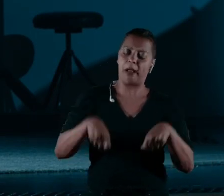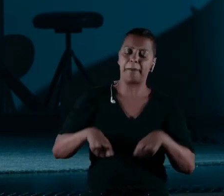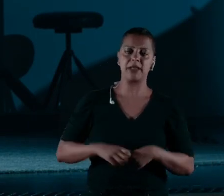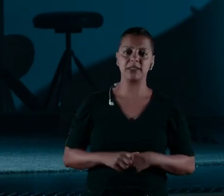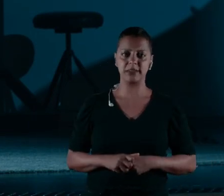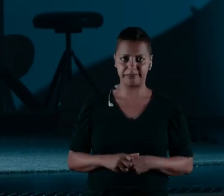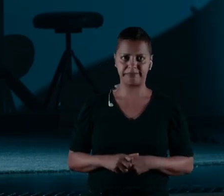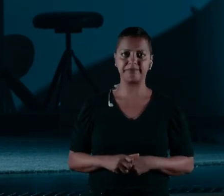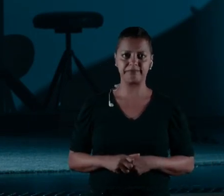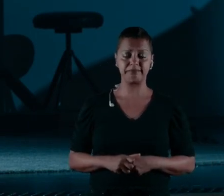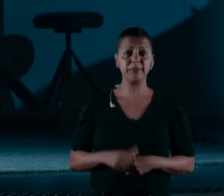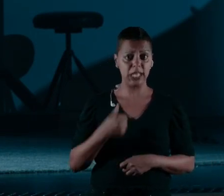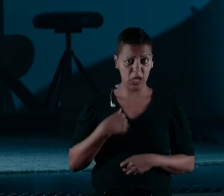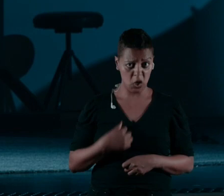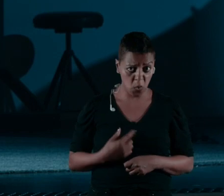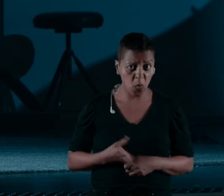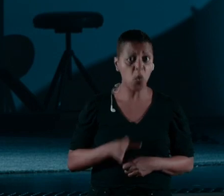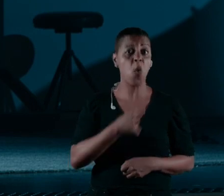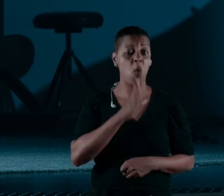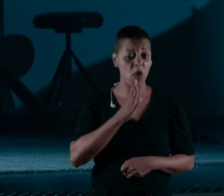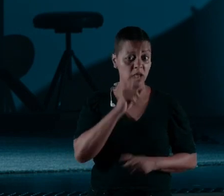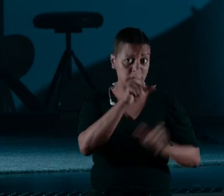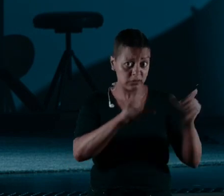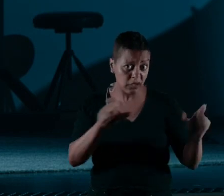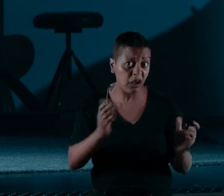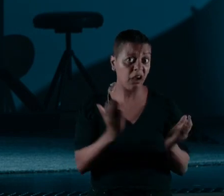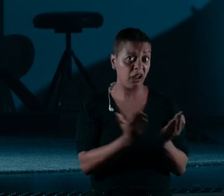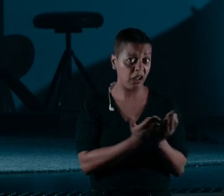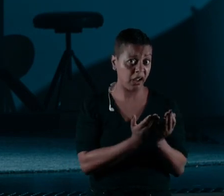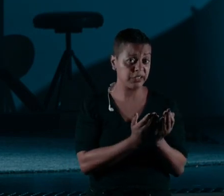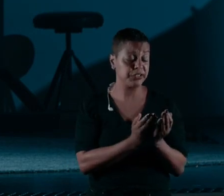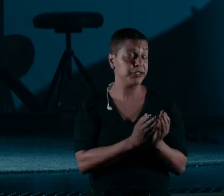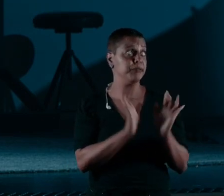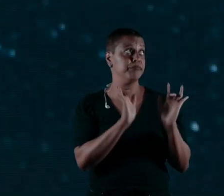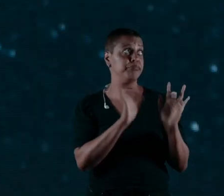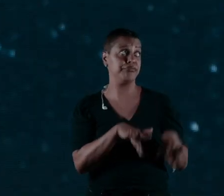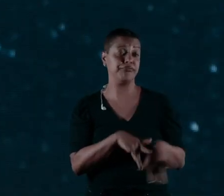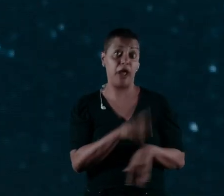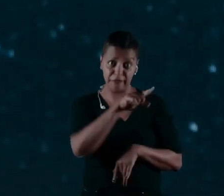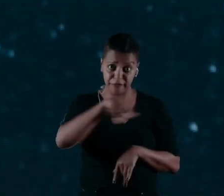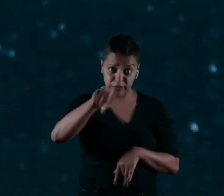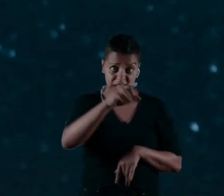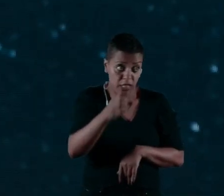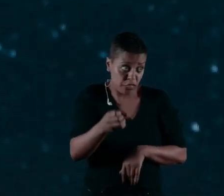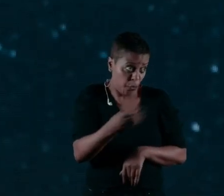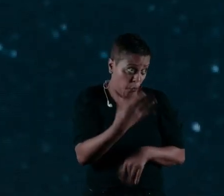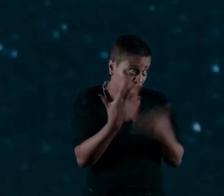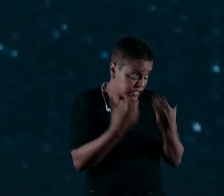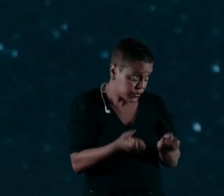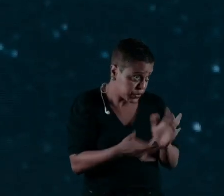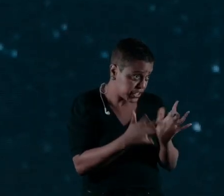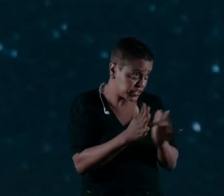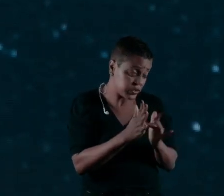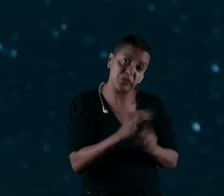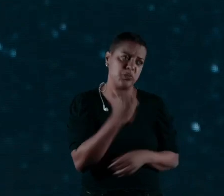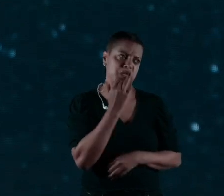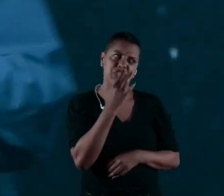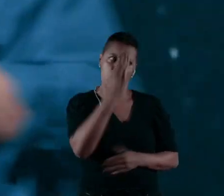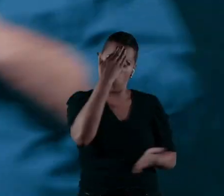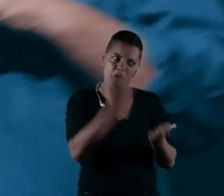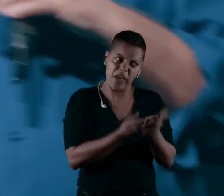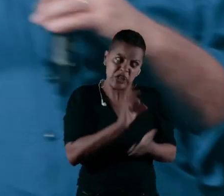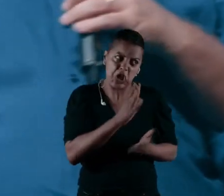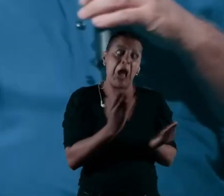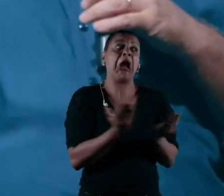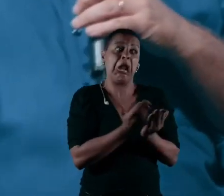Eu conheço muitos crentes mau caráter, viu gente? Você é novo convertido, está na igreja? Não é porque um indivíduo diz que é crente que você vai acreditar